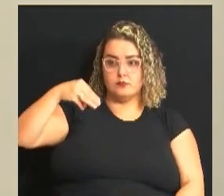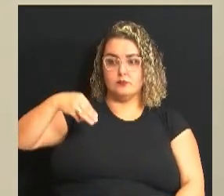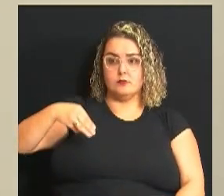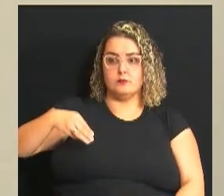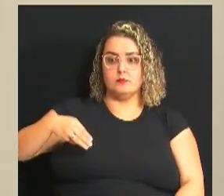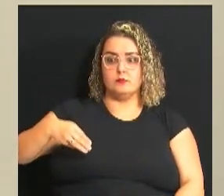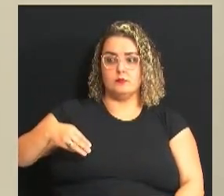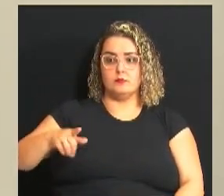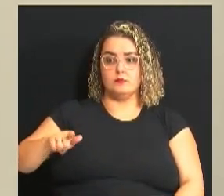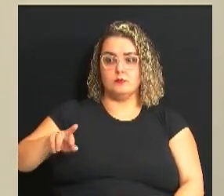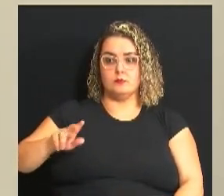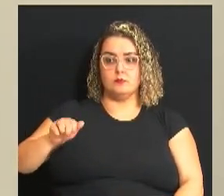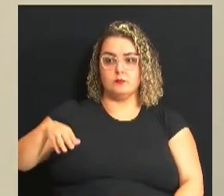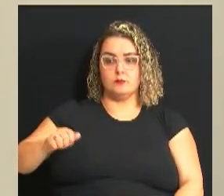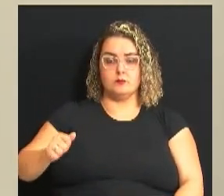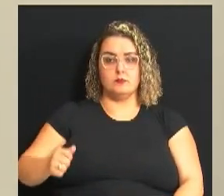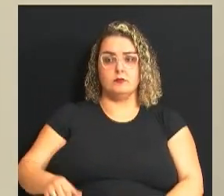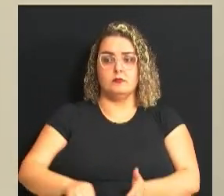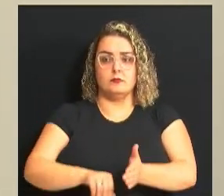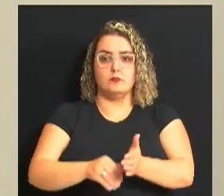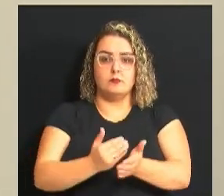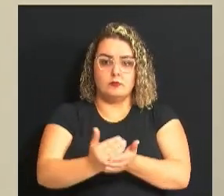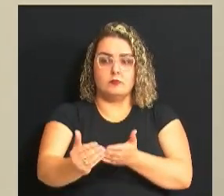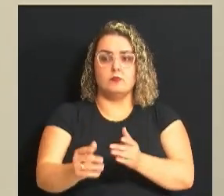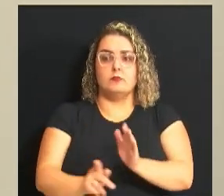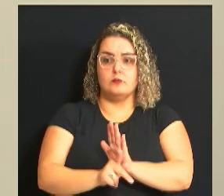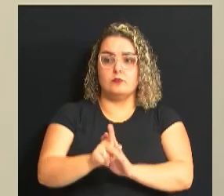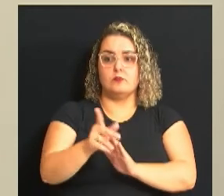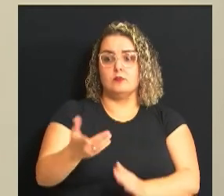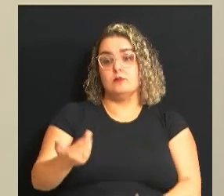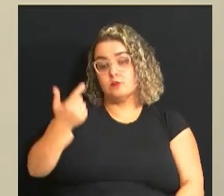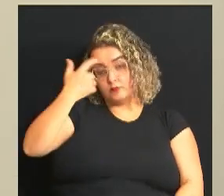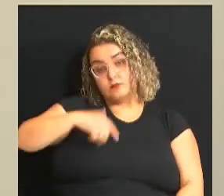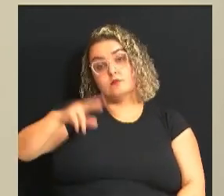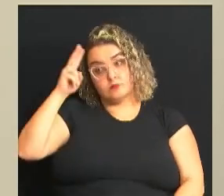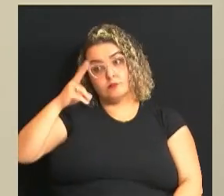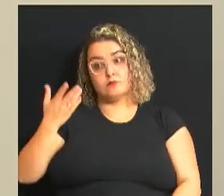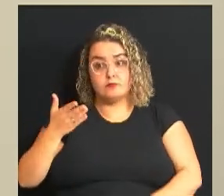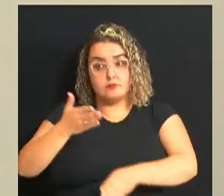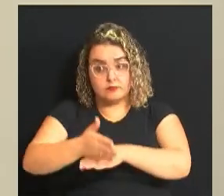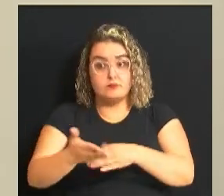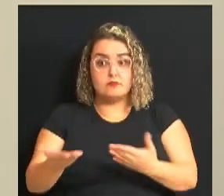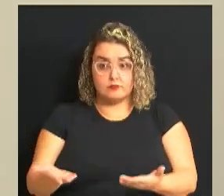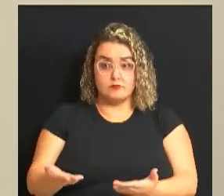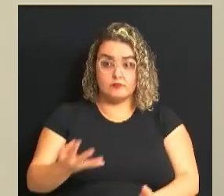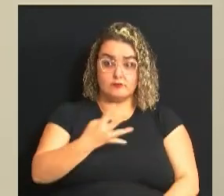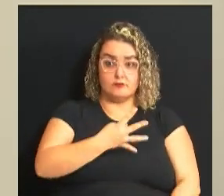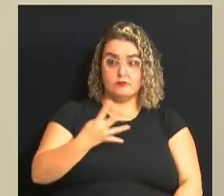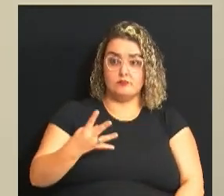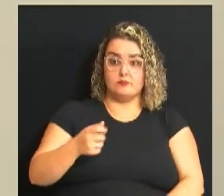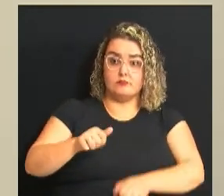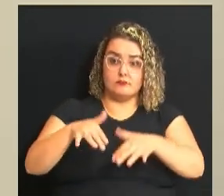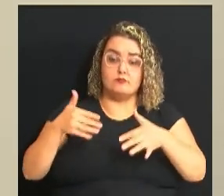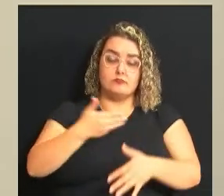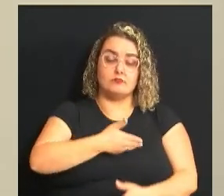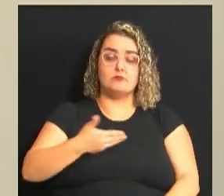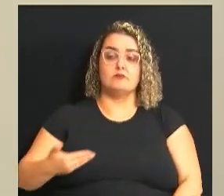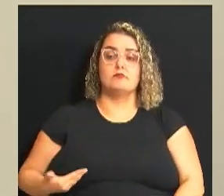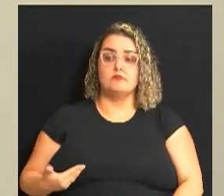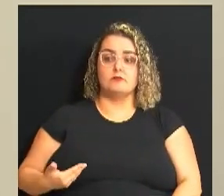do início desse projeto, e hoje eu estou aqui, historicamente, podendo participar da 44ª audiência